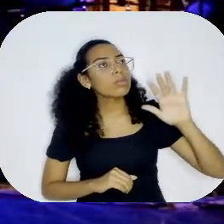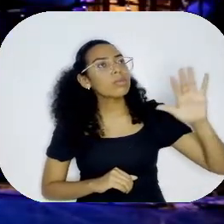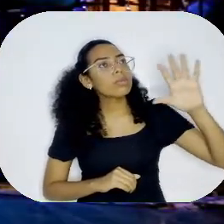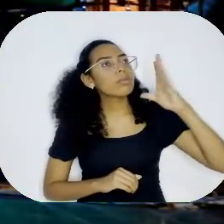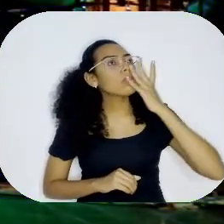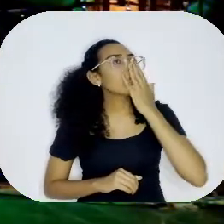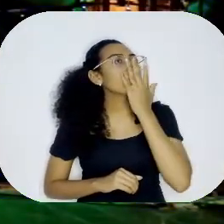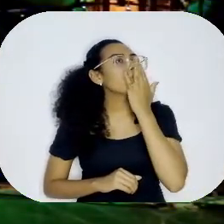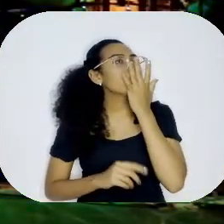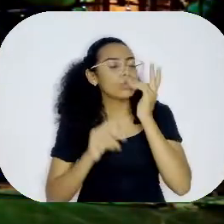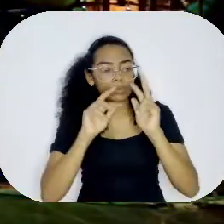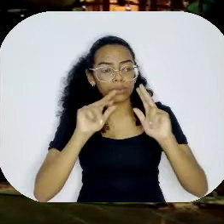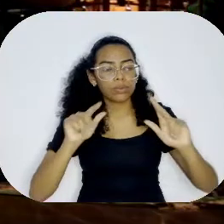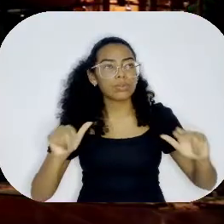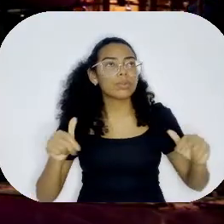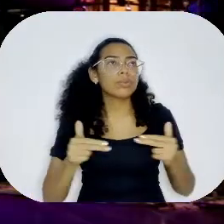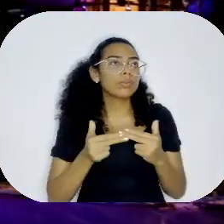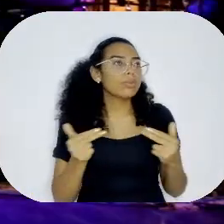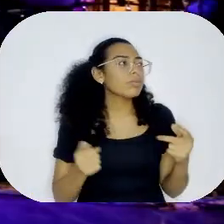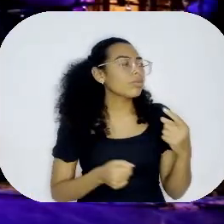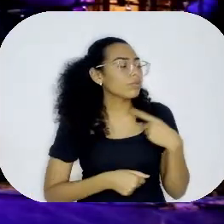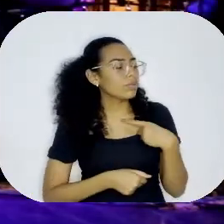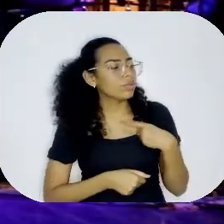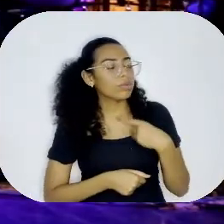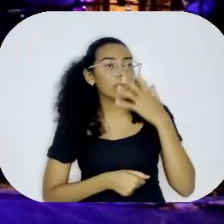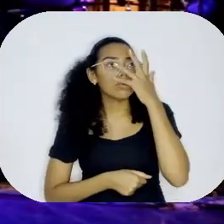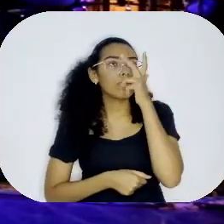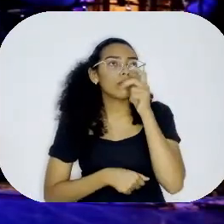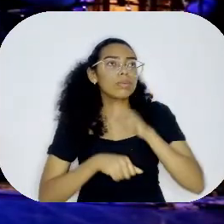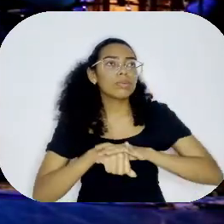de refletidas cores na questão da pele.